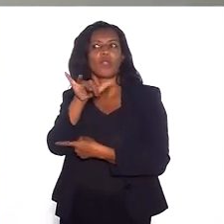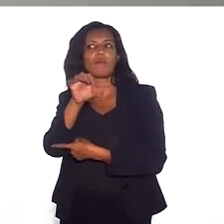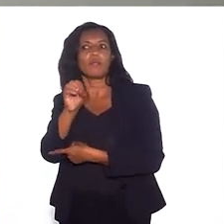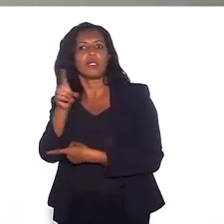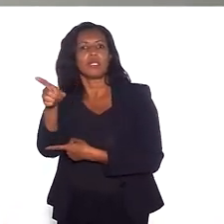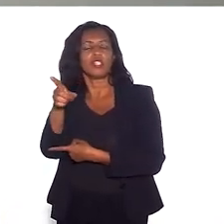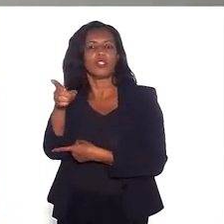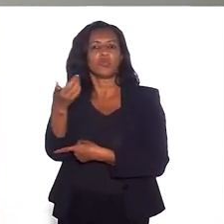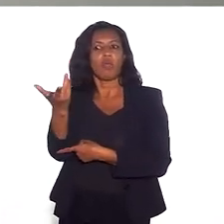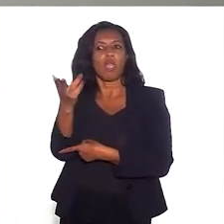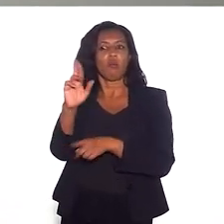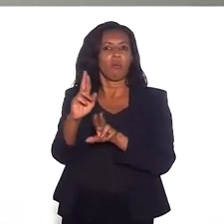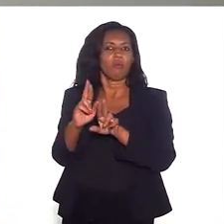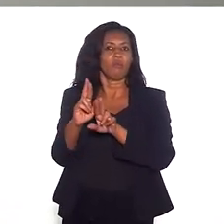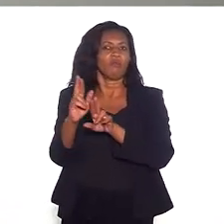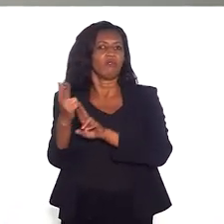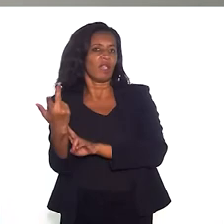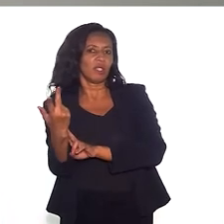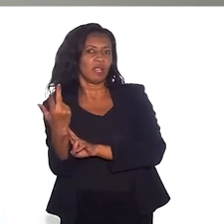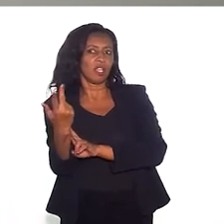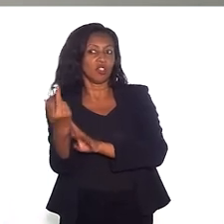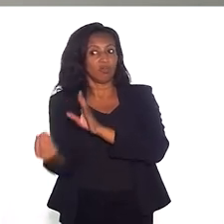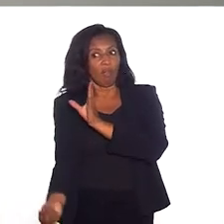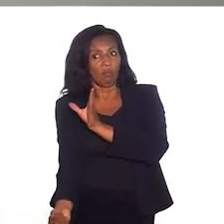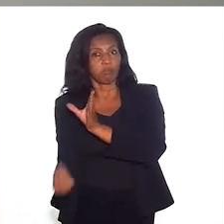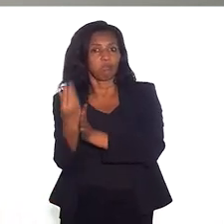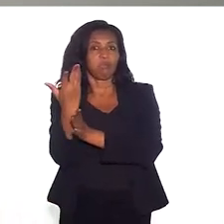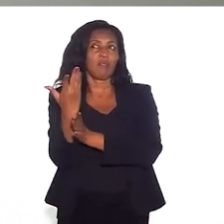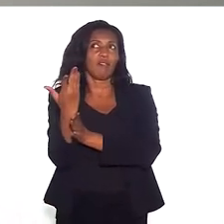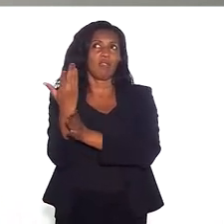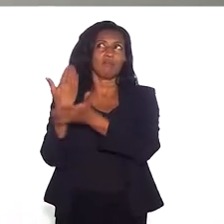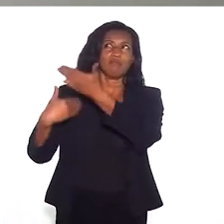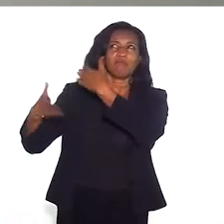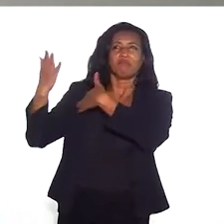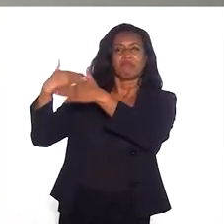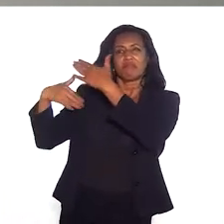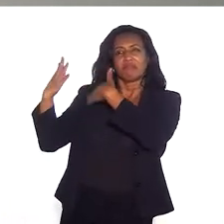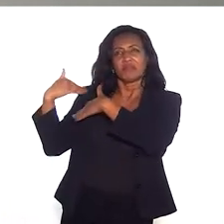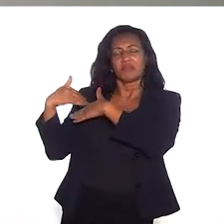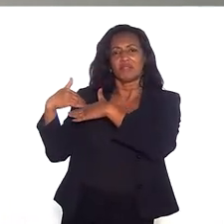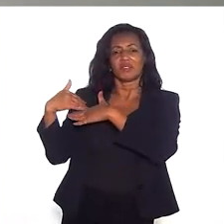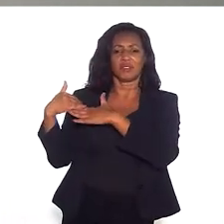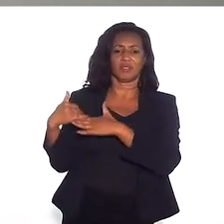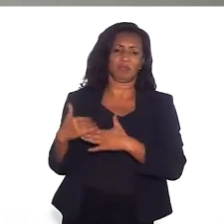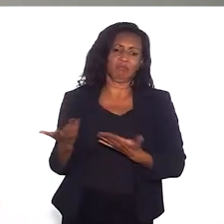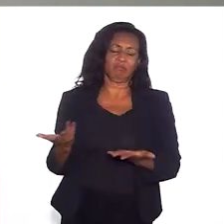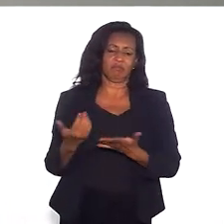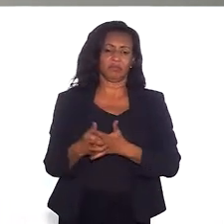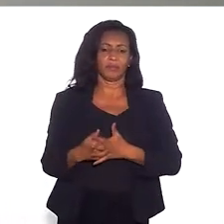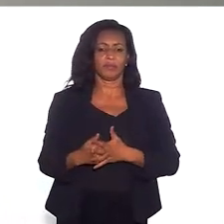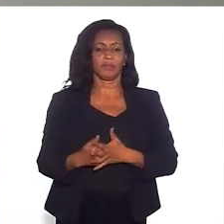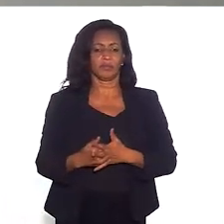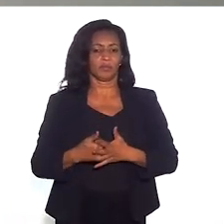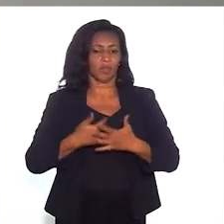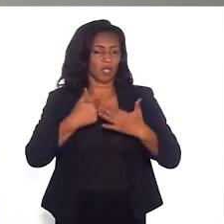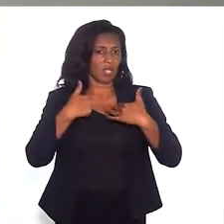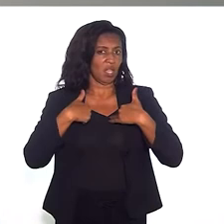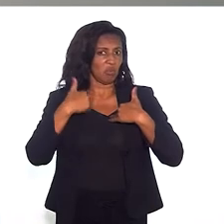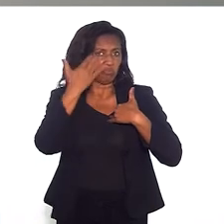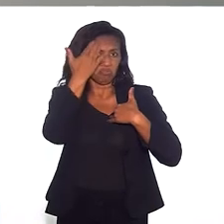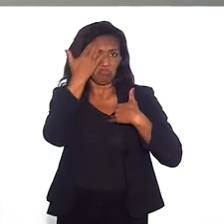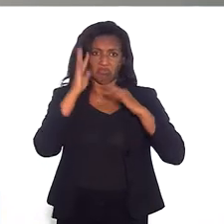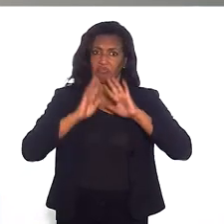o ecofeminismo seria uma vertente feminista, que vai surgir lá no comecinho da terceira